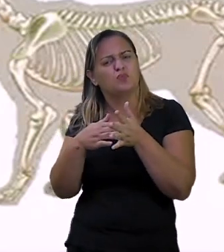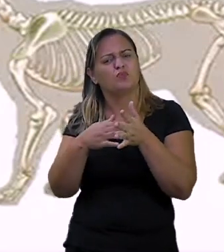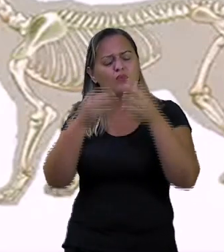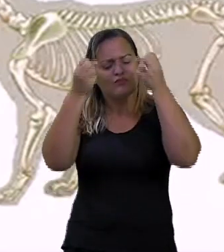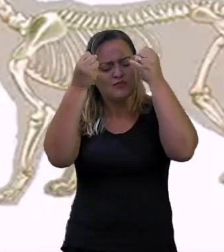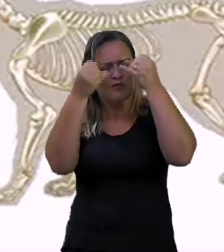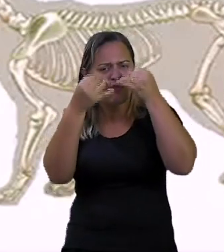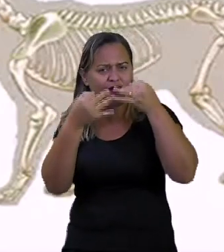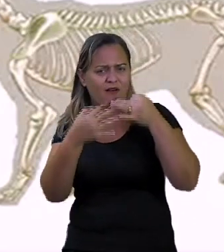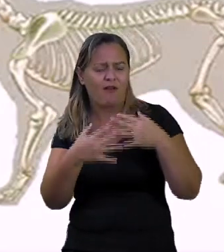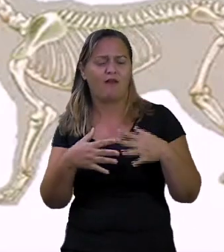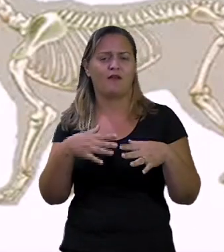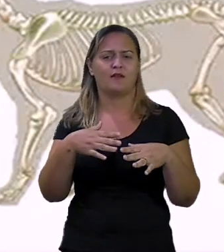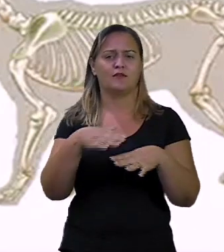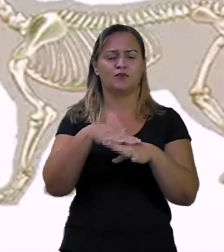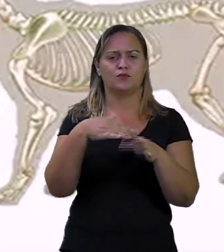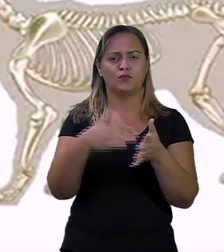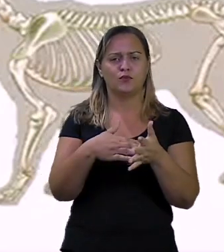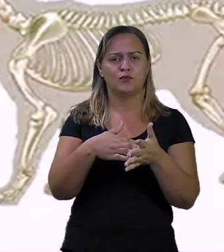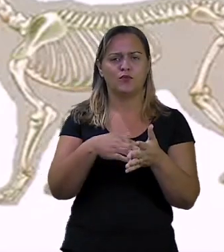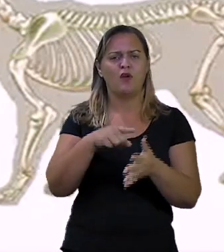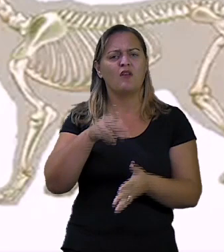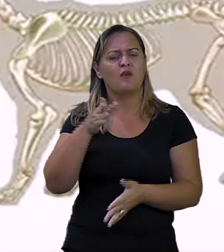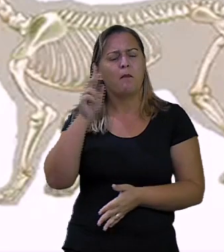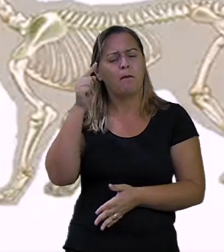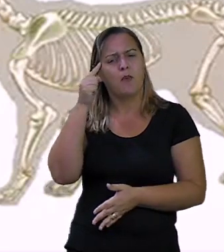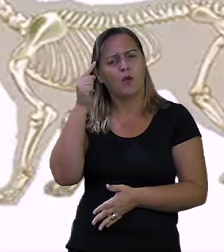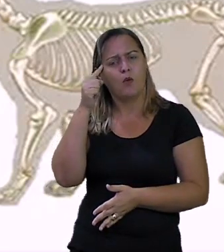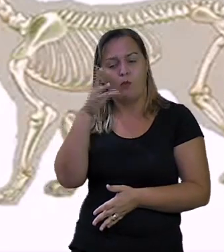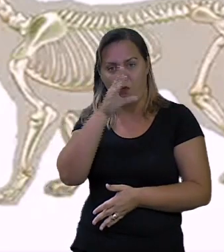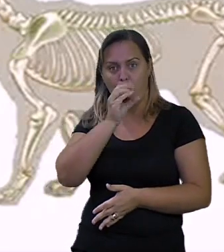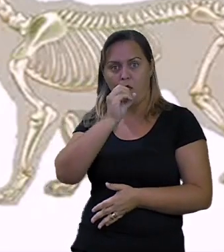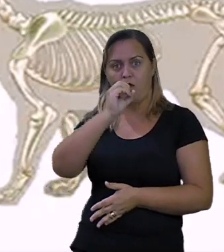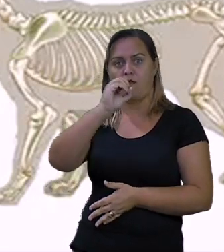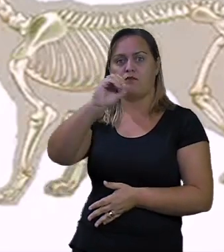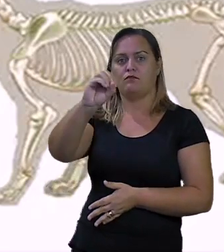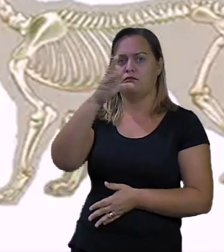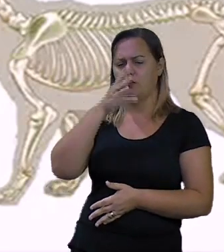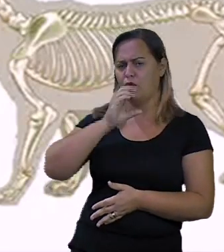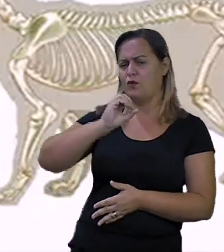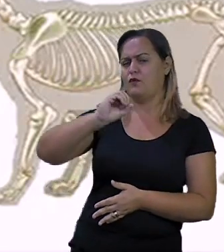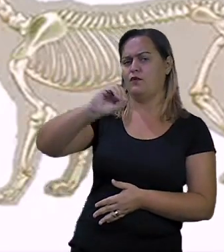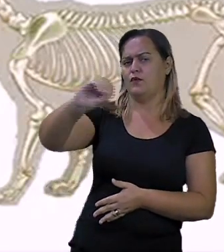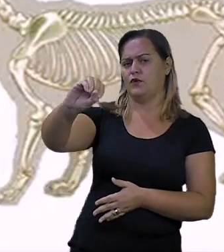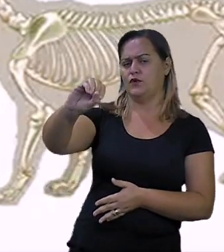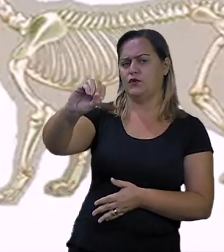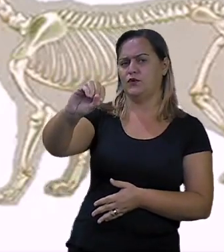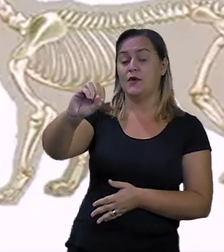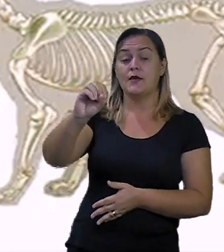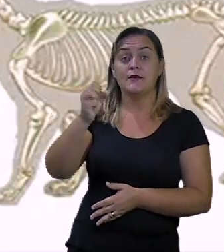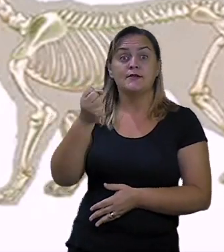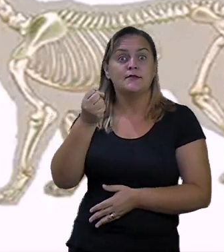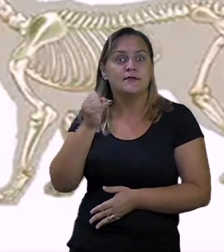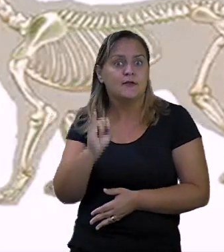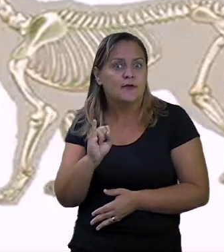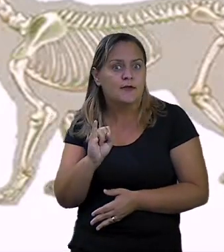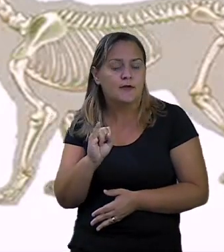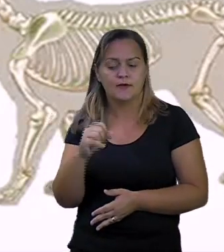já pensou sim elefante tivesse um ou não tivesse uma estruturação